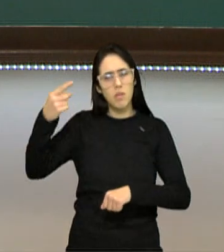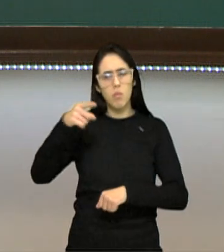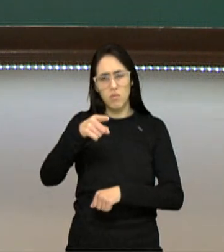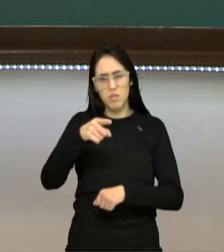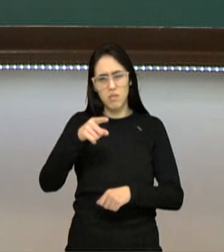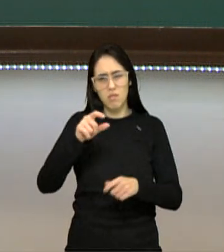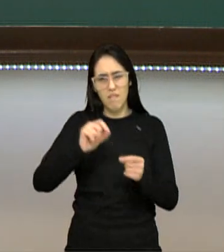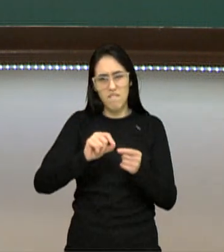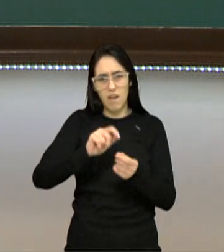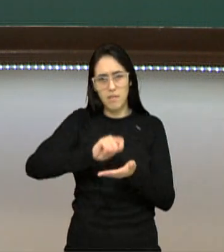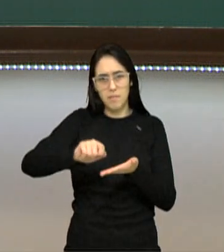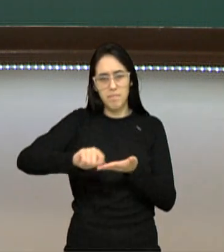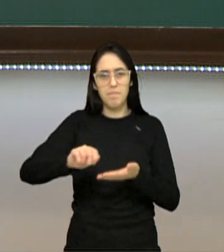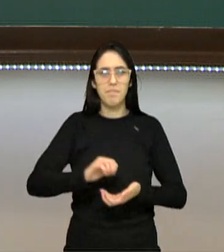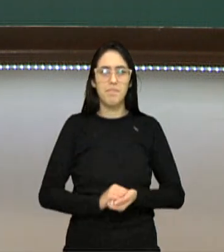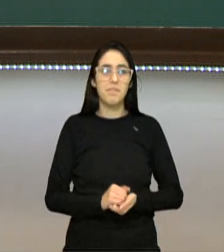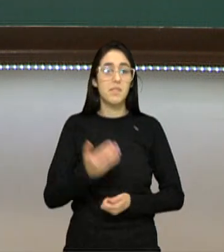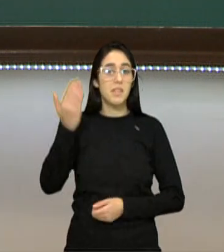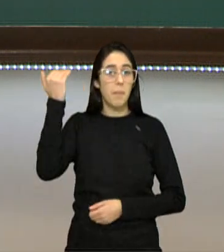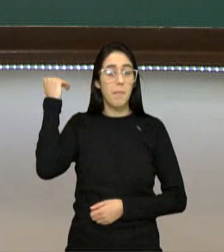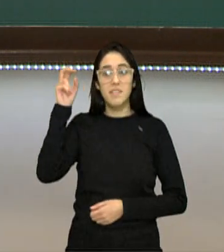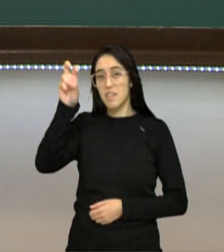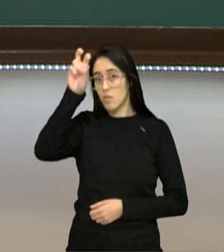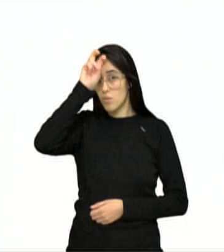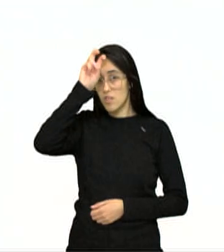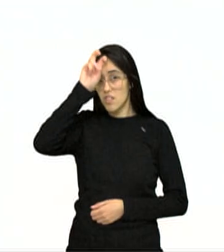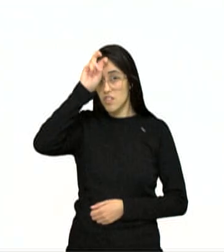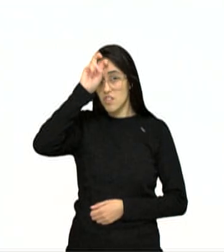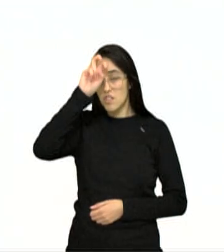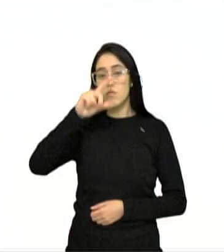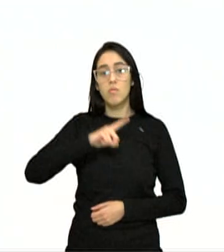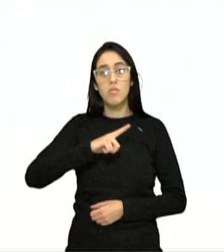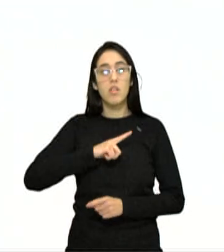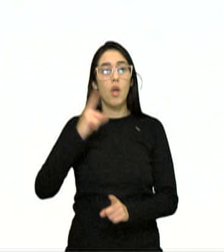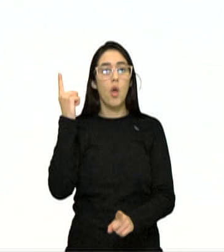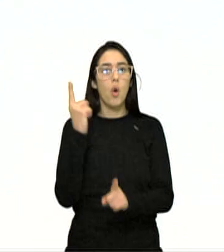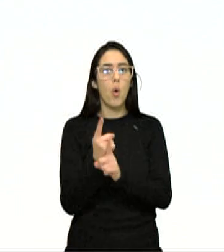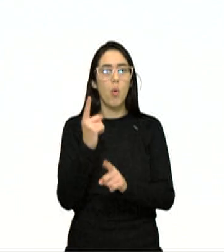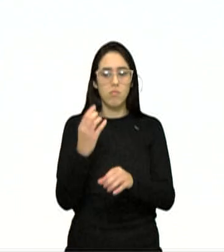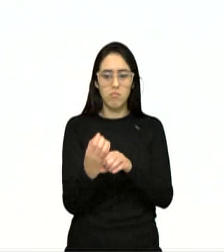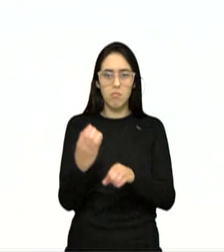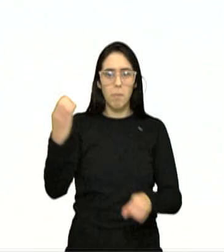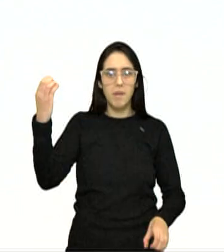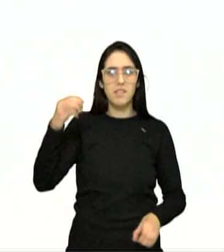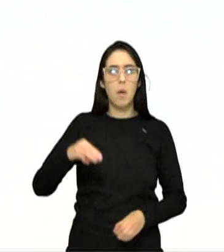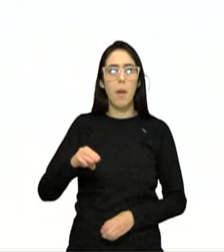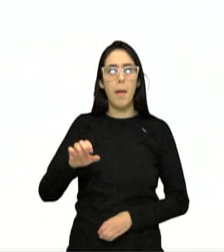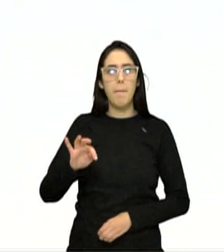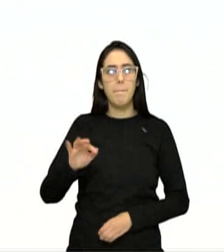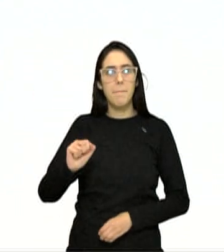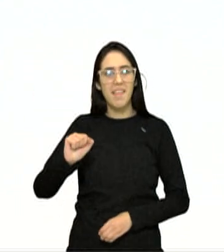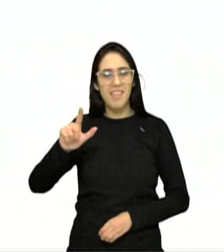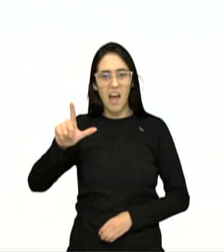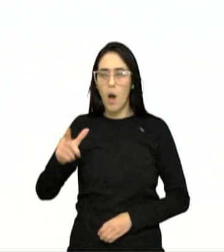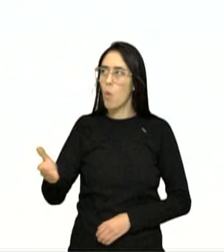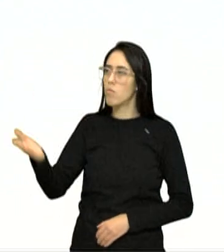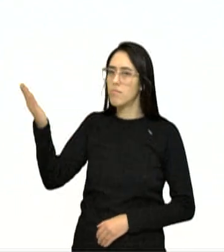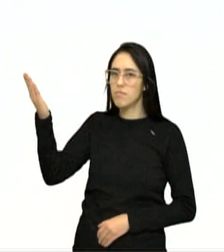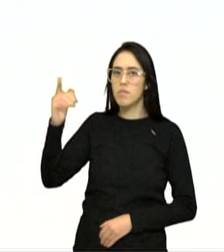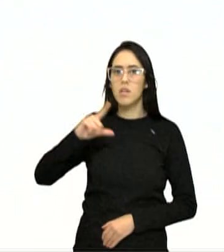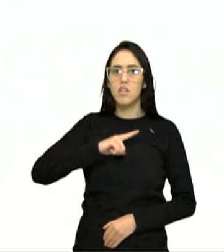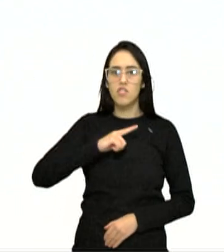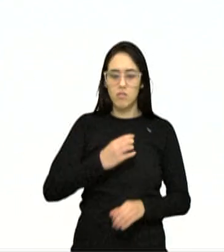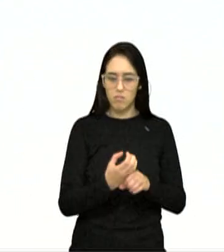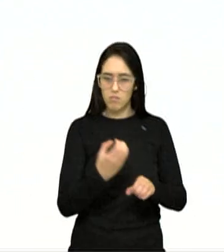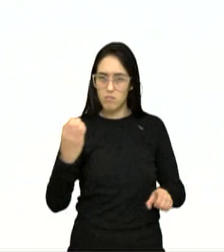depois. No Egito foi encontrado um bastão de metal que possuía na sua extremidade um